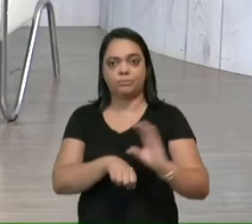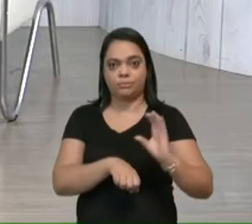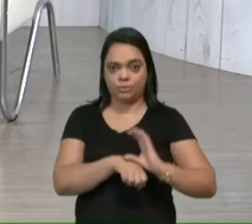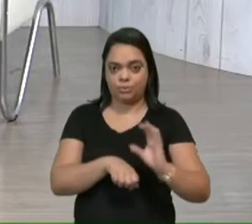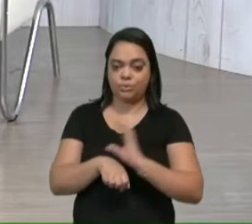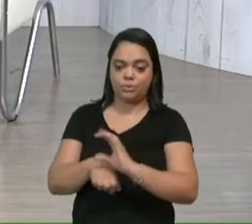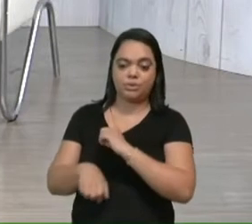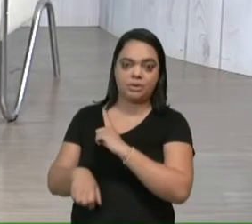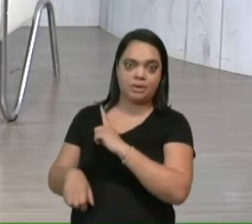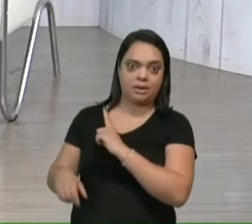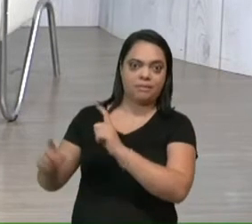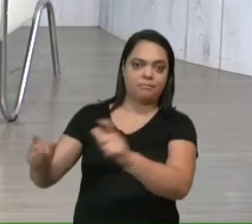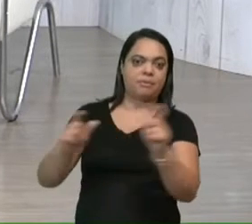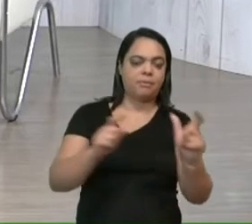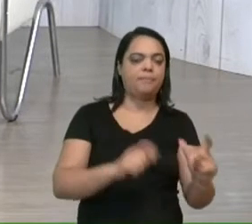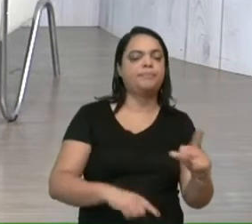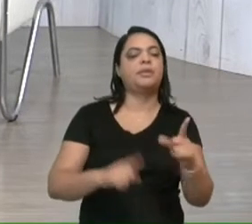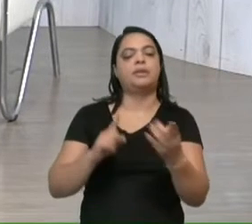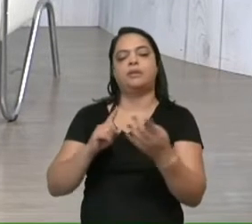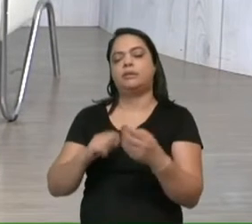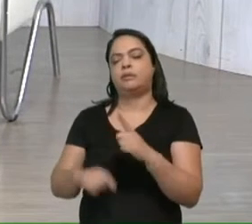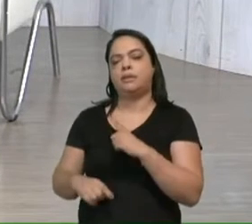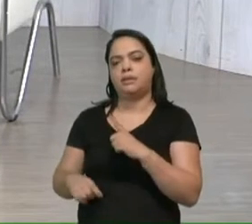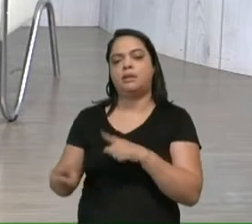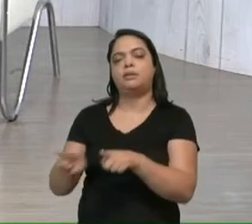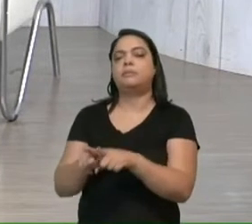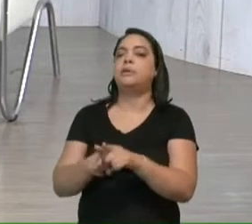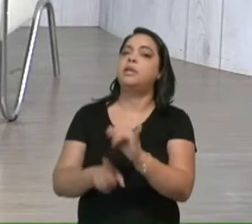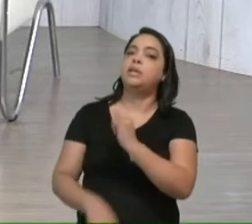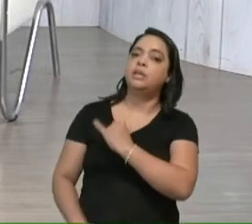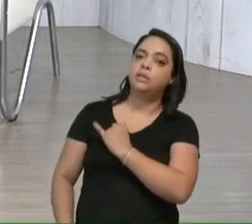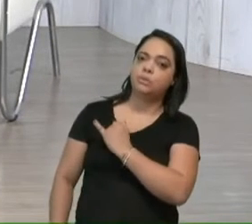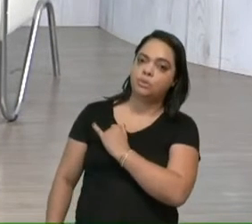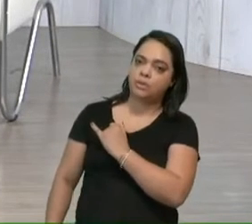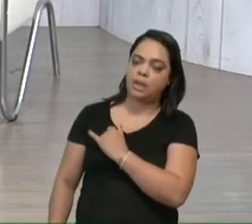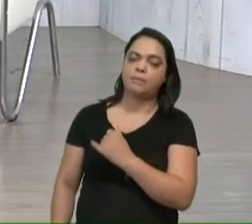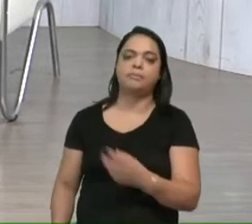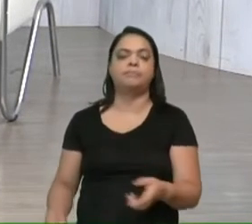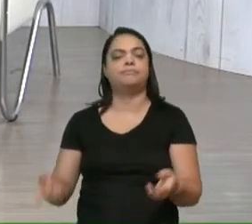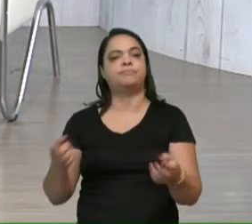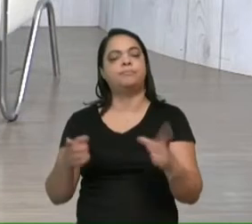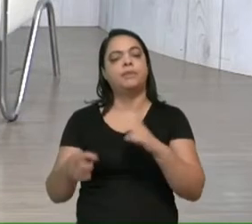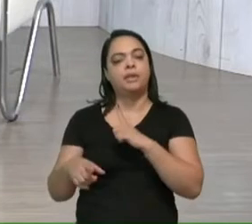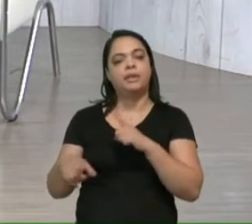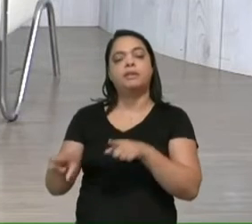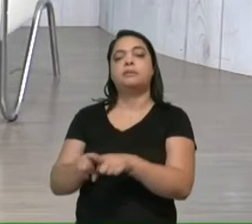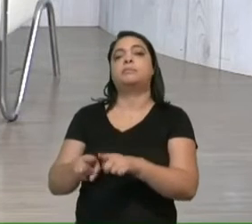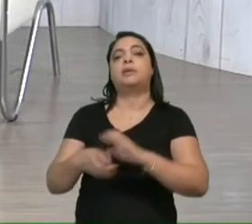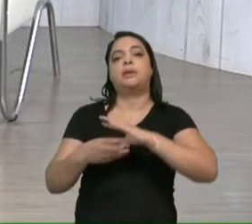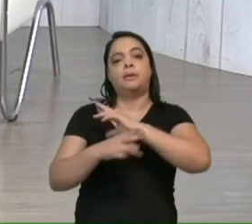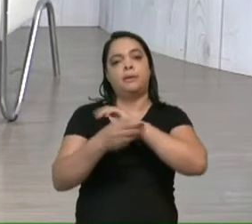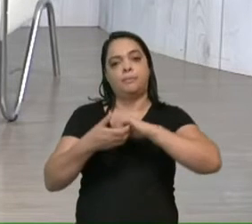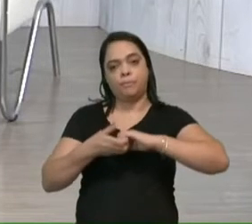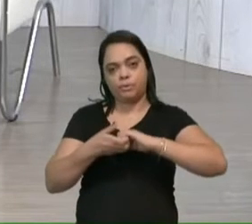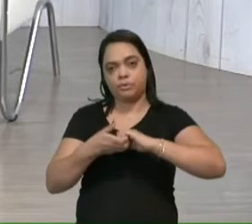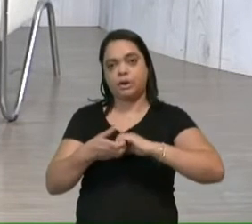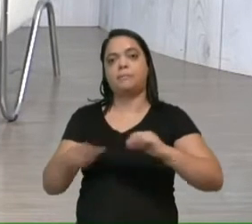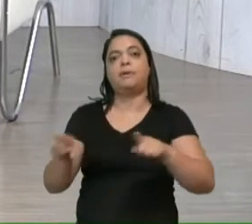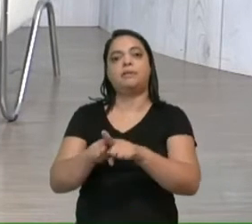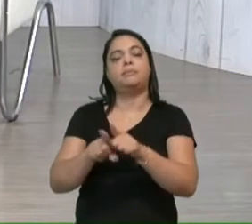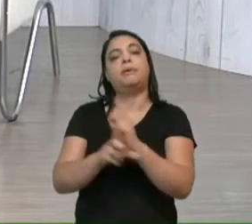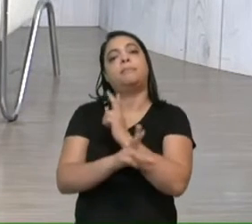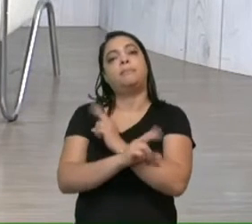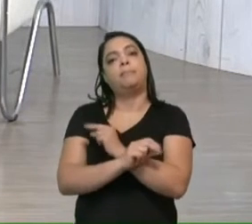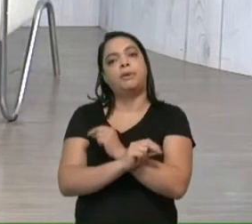cursos temos o Pontal né que é Ituiutaba temos Monte Carmelo e temos Patos de